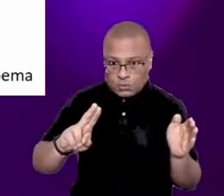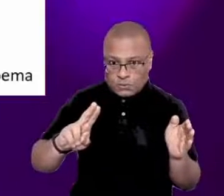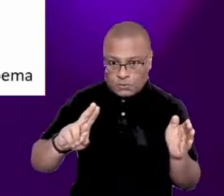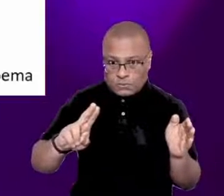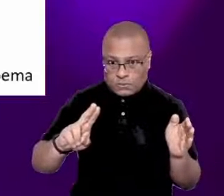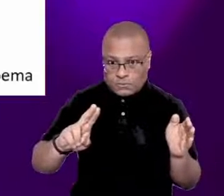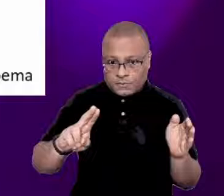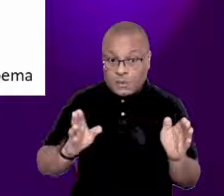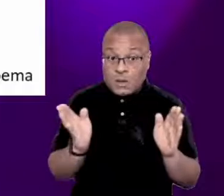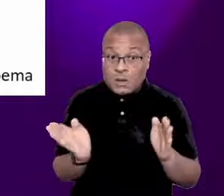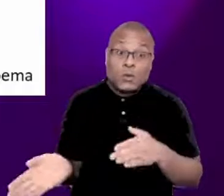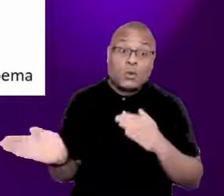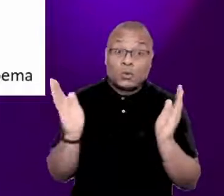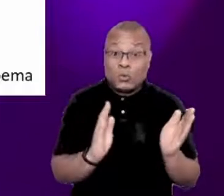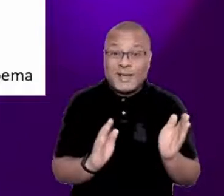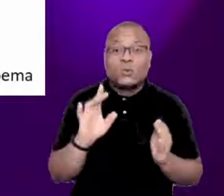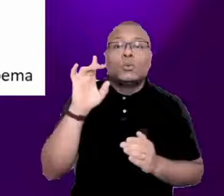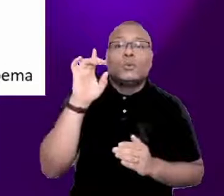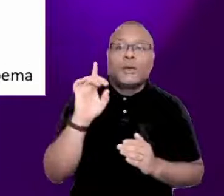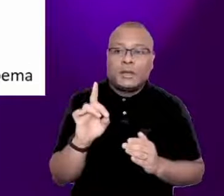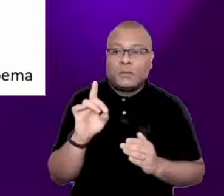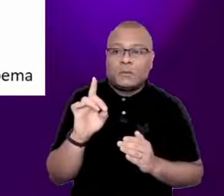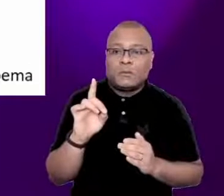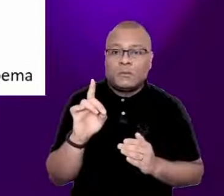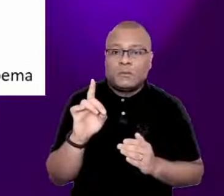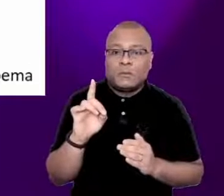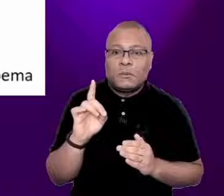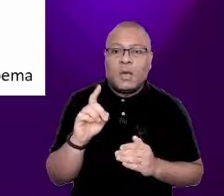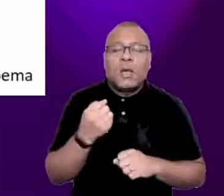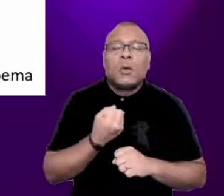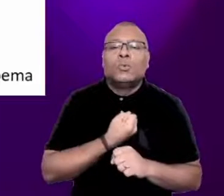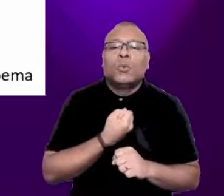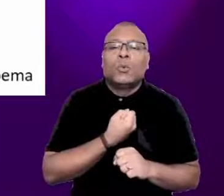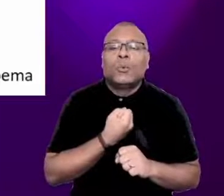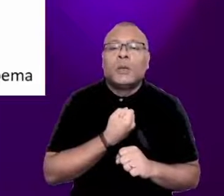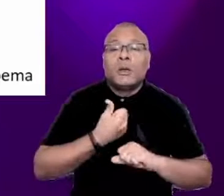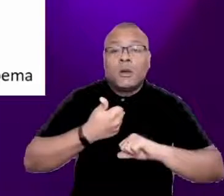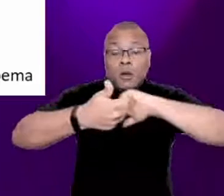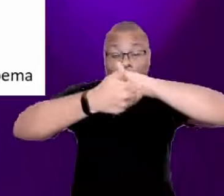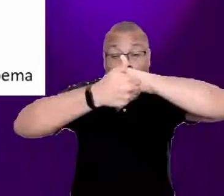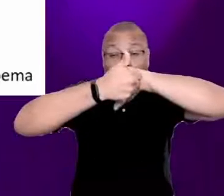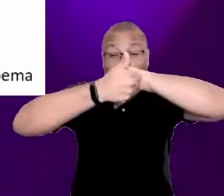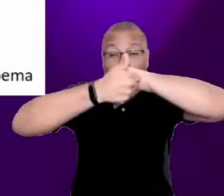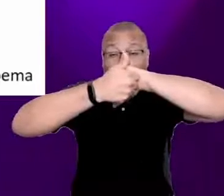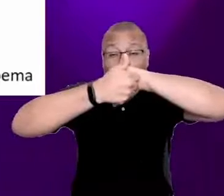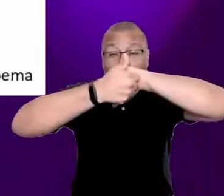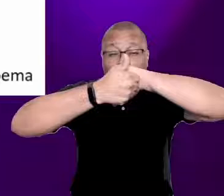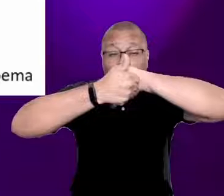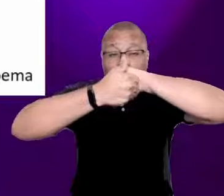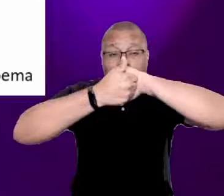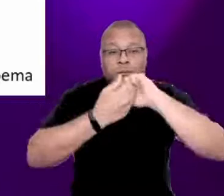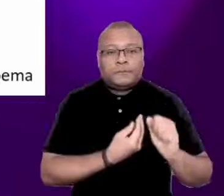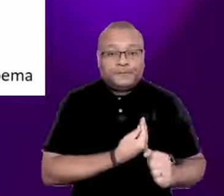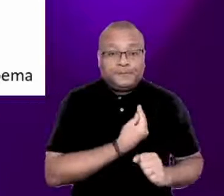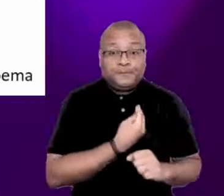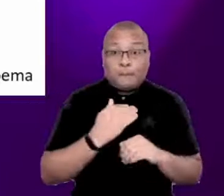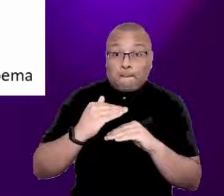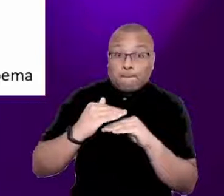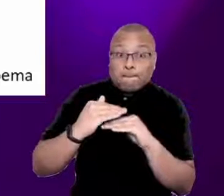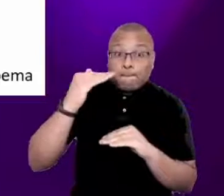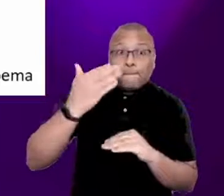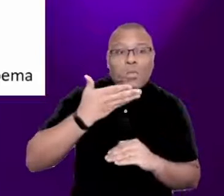do nosso lado direito, é uma escala de qualidade de vida, que quanto maior, melhor.